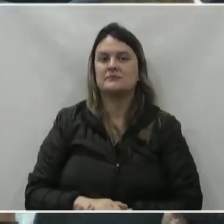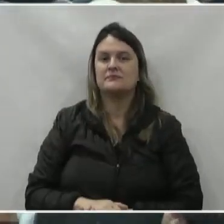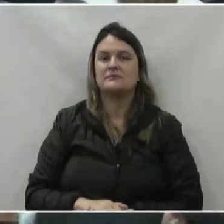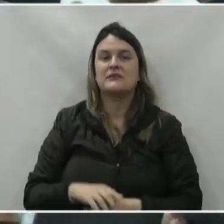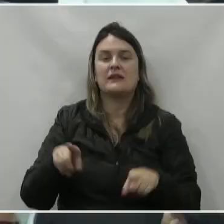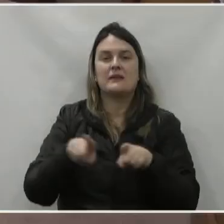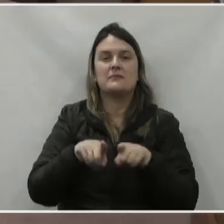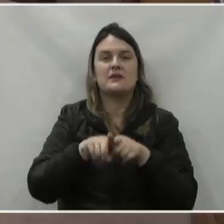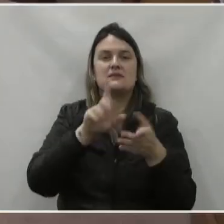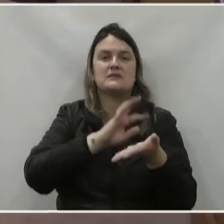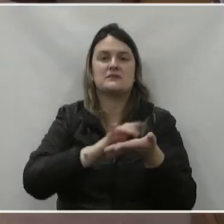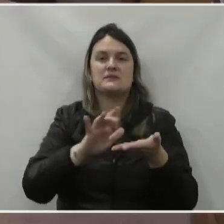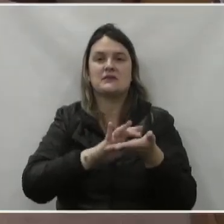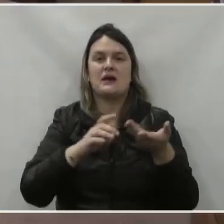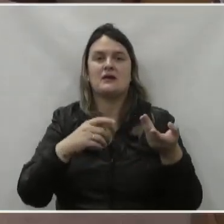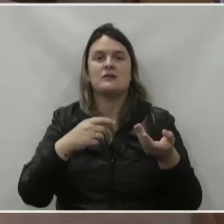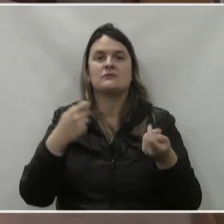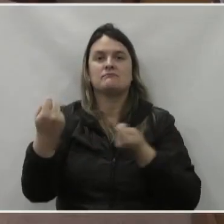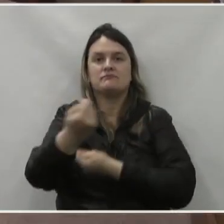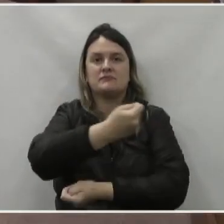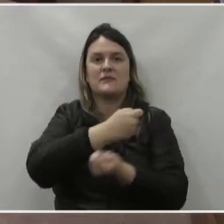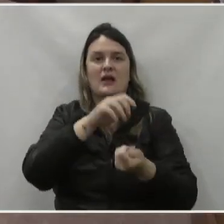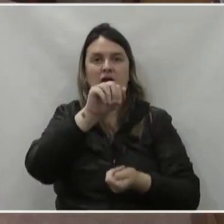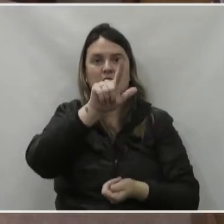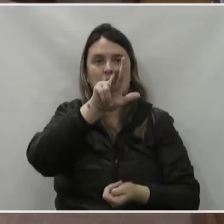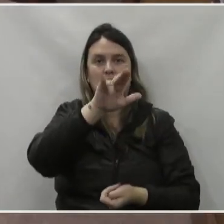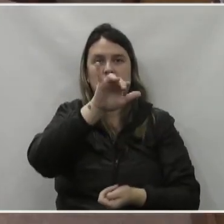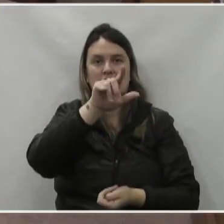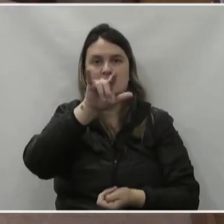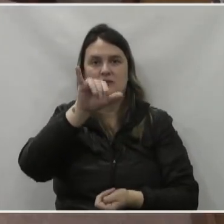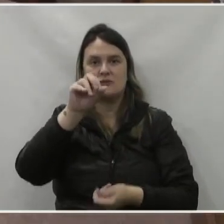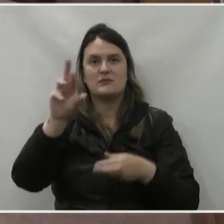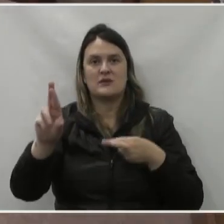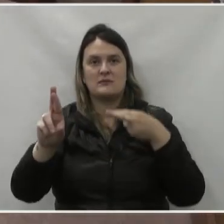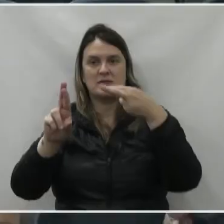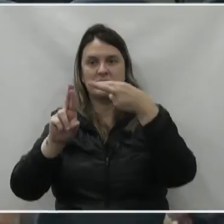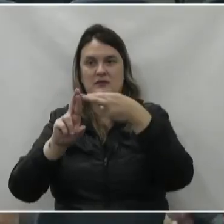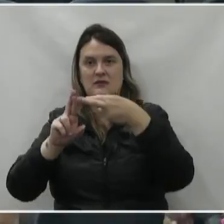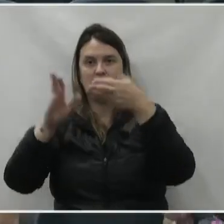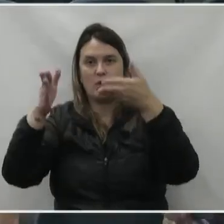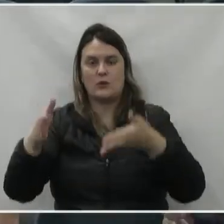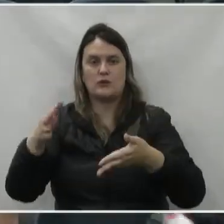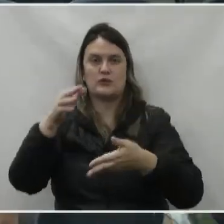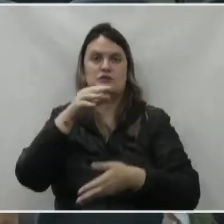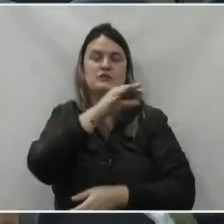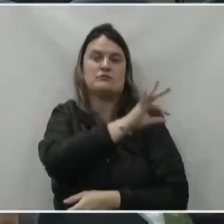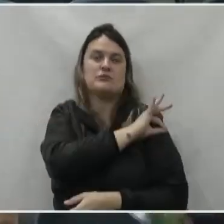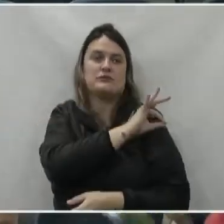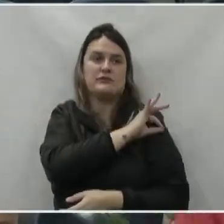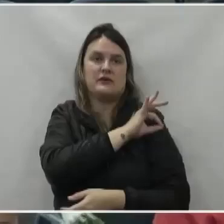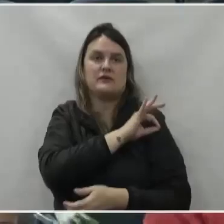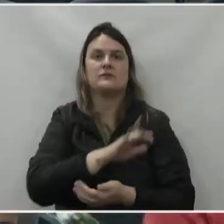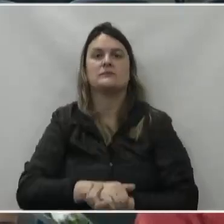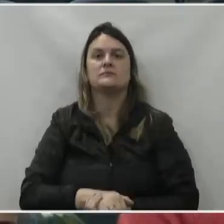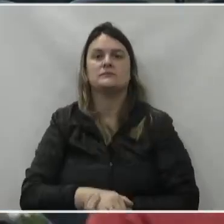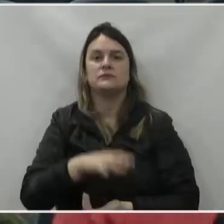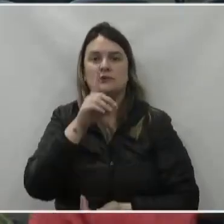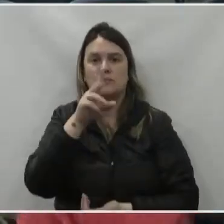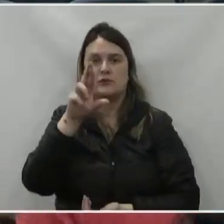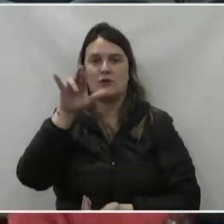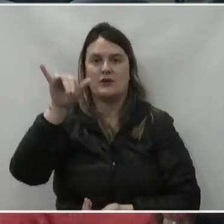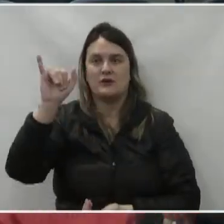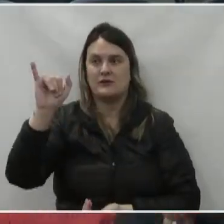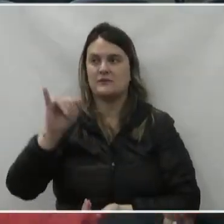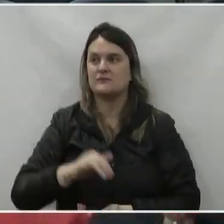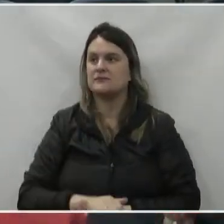o senhor secretário de Administração, Aloysio Francisco Salvati, que representa hoje o prefeito de União da Vitória, Dr. Ari Carneiro